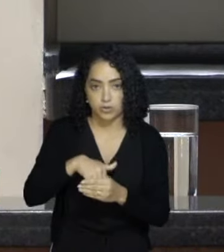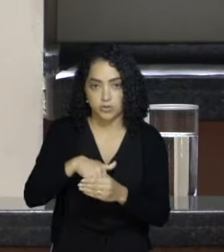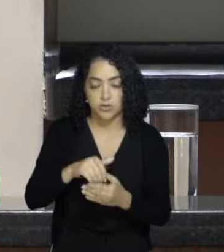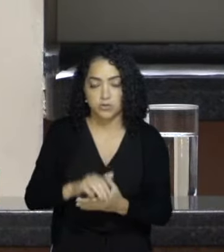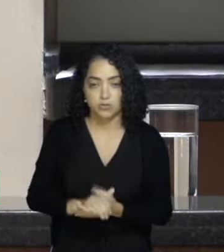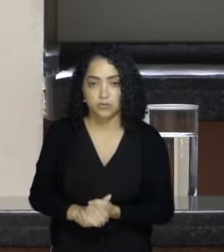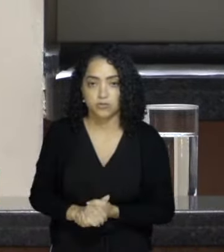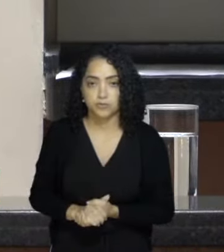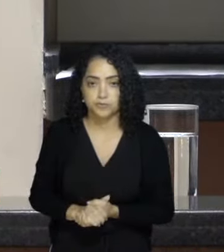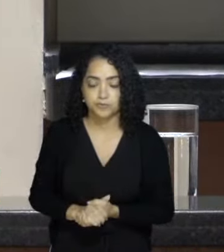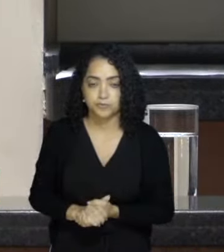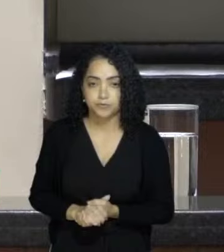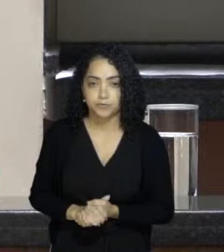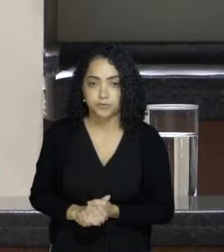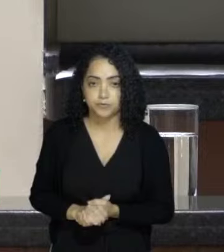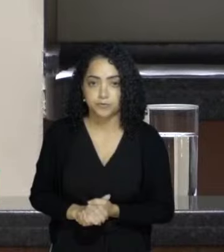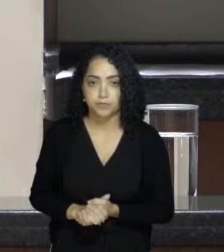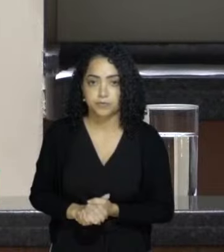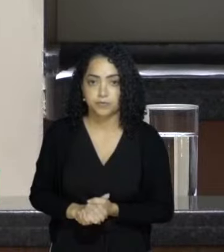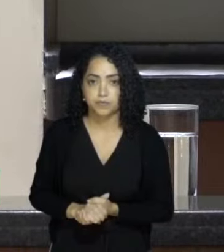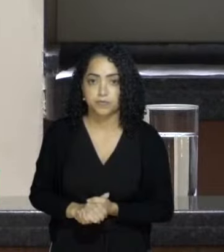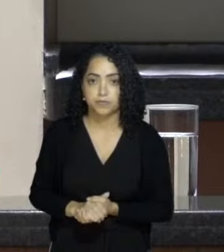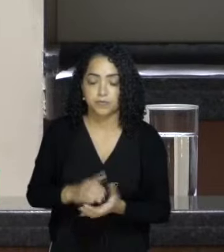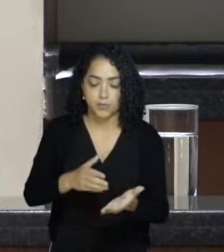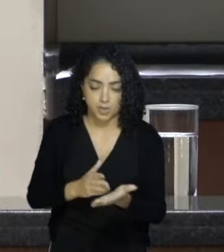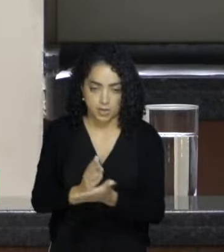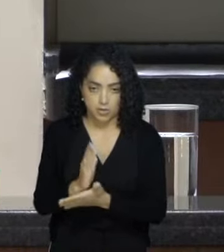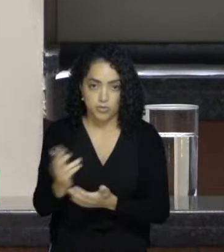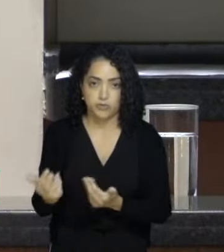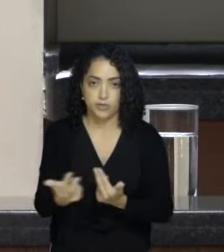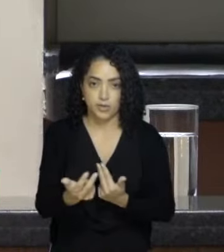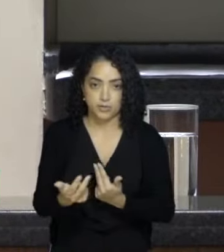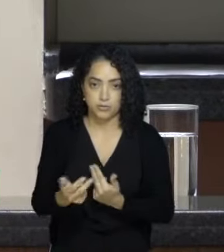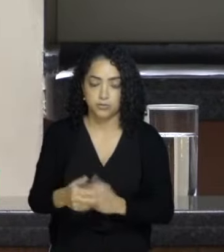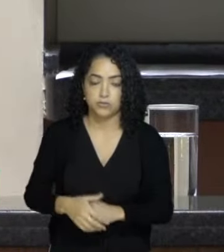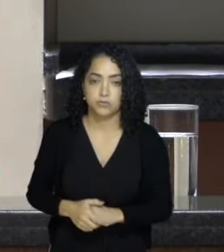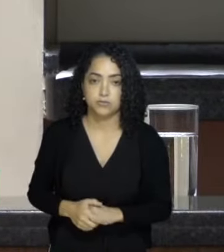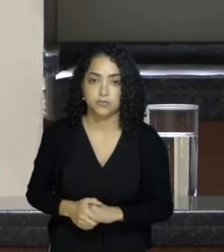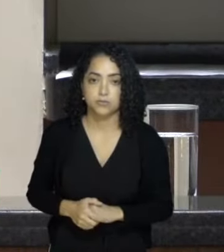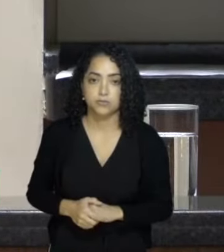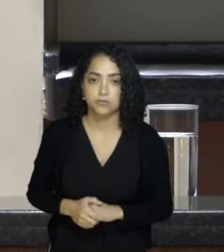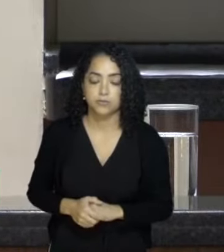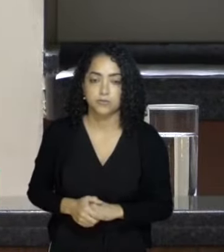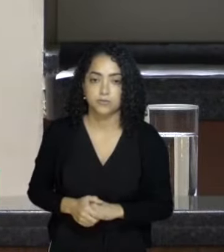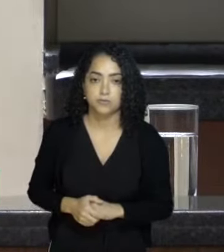que aprovam, permaneçam como se encontram. Aprovado por unanimidade.